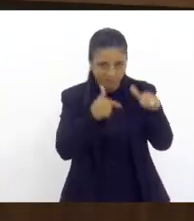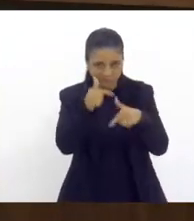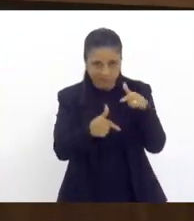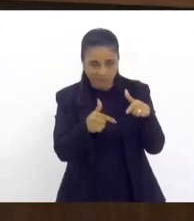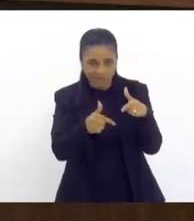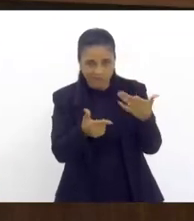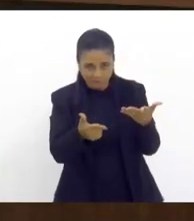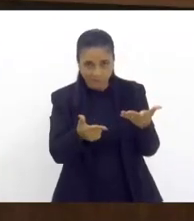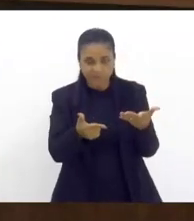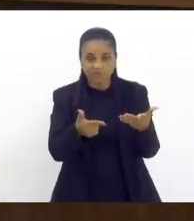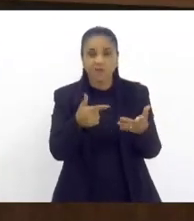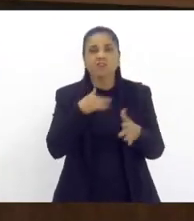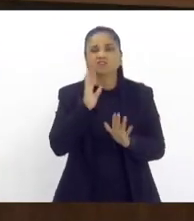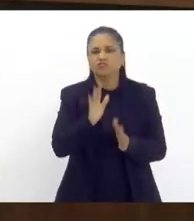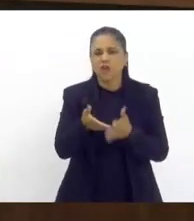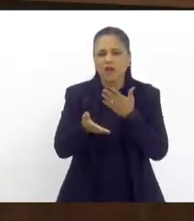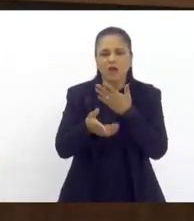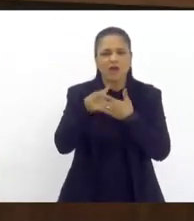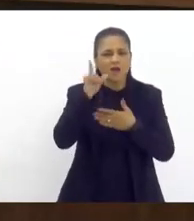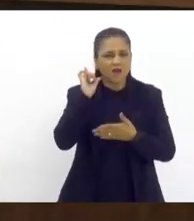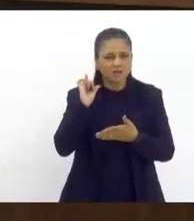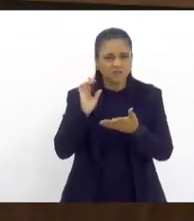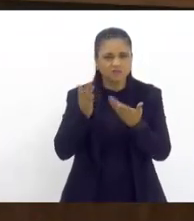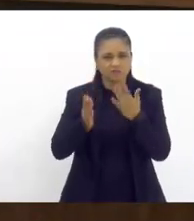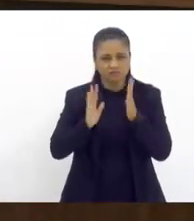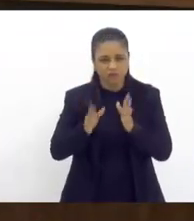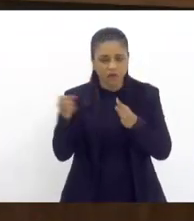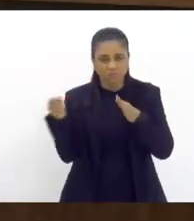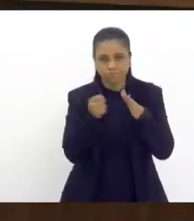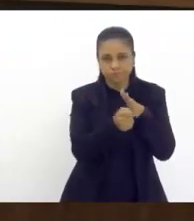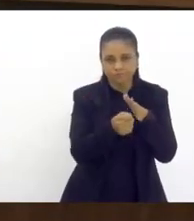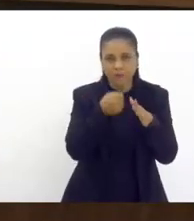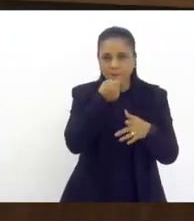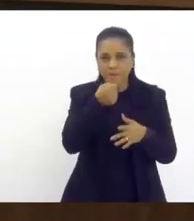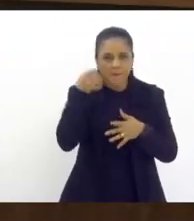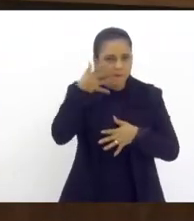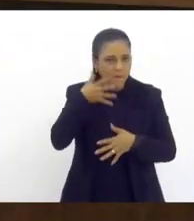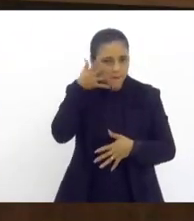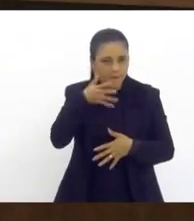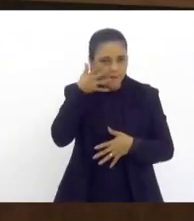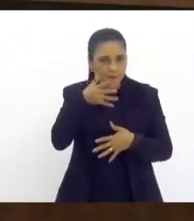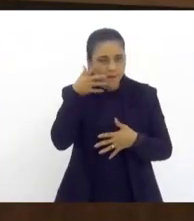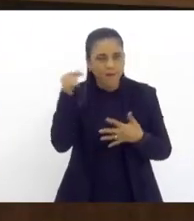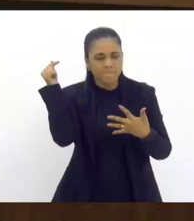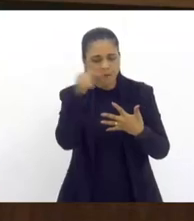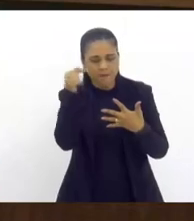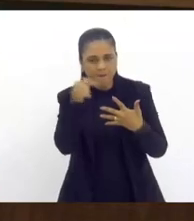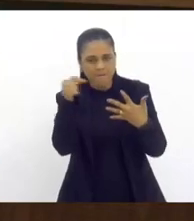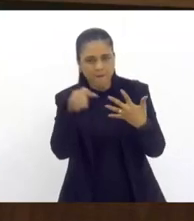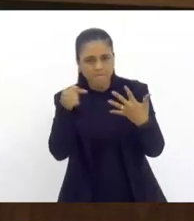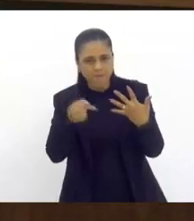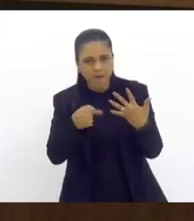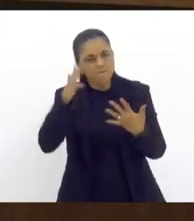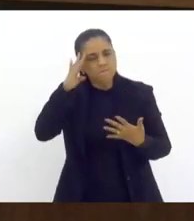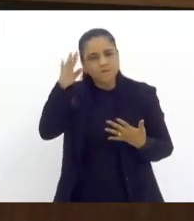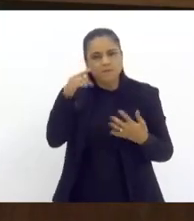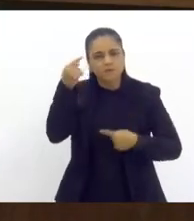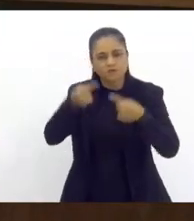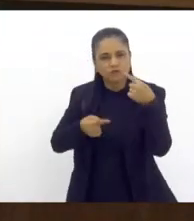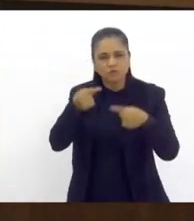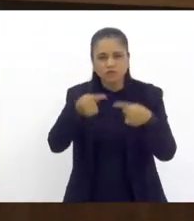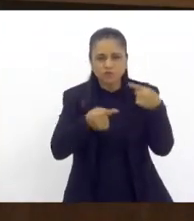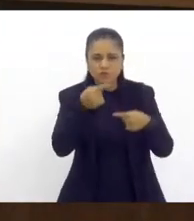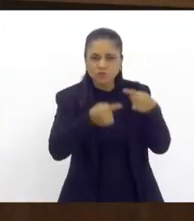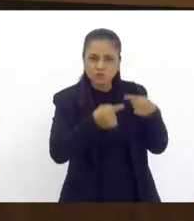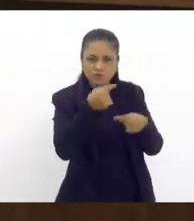Todos aqueles que já me antecederam aqui trouxeram os elementos fundamentais para que a gente possa discutir a discrepância